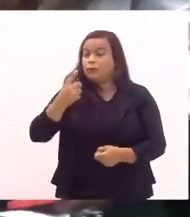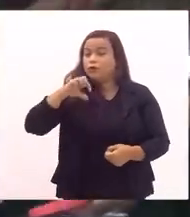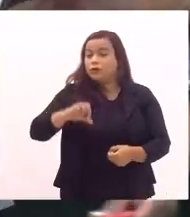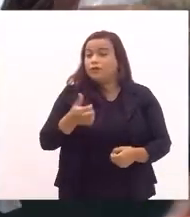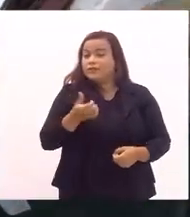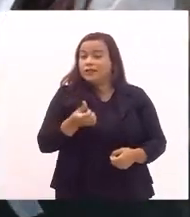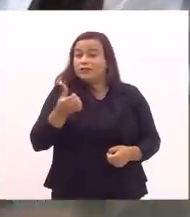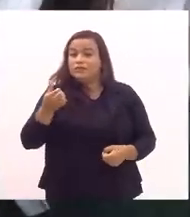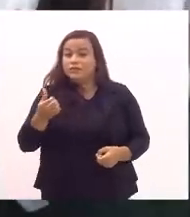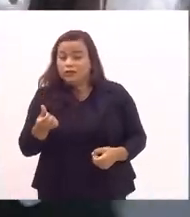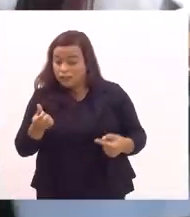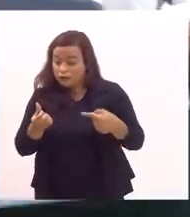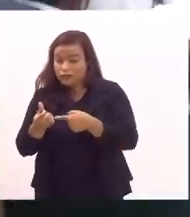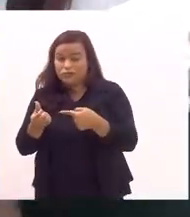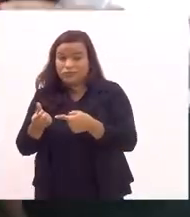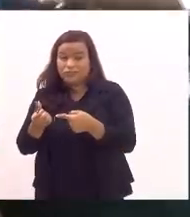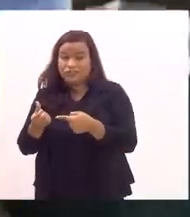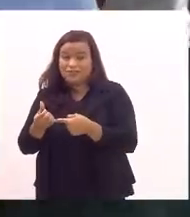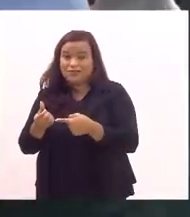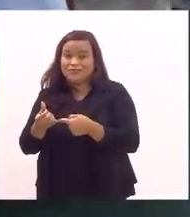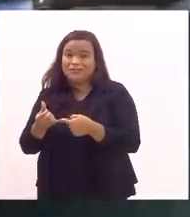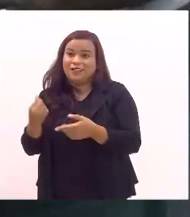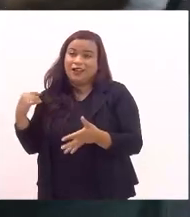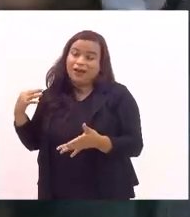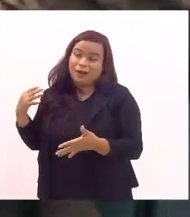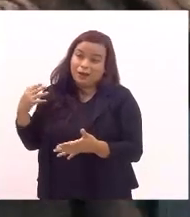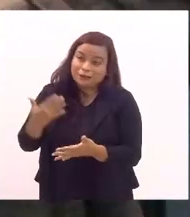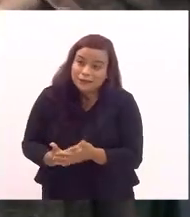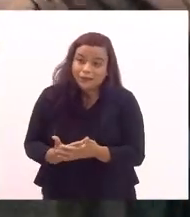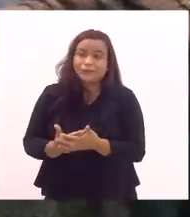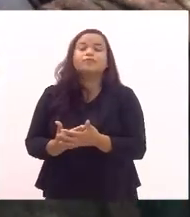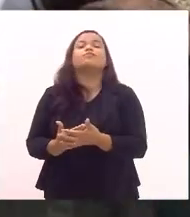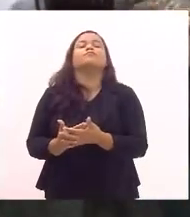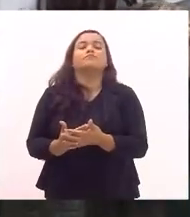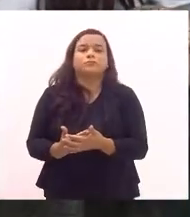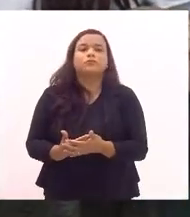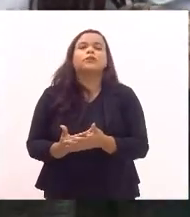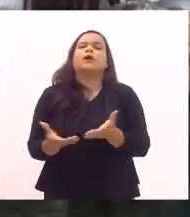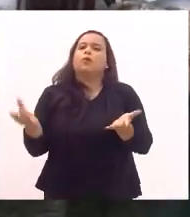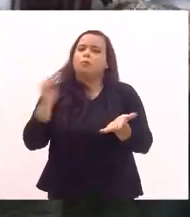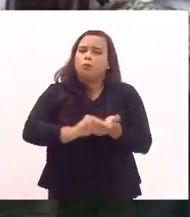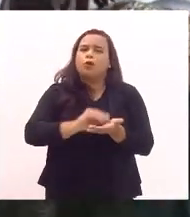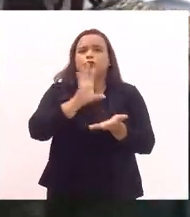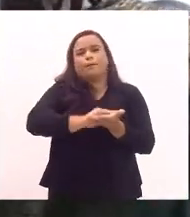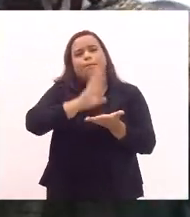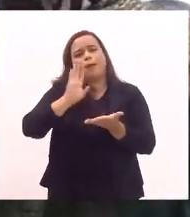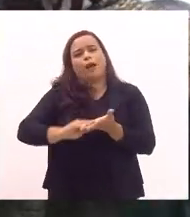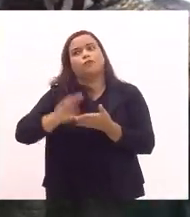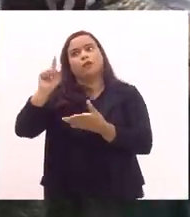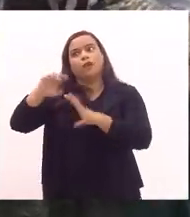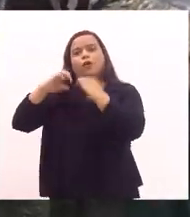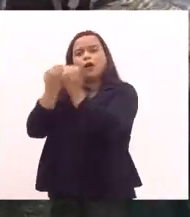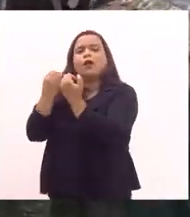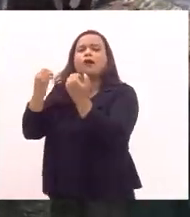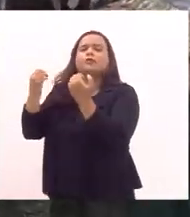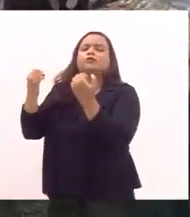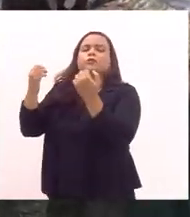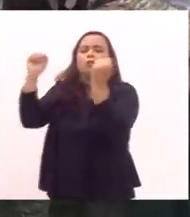Deputado André Ceciliano e colocou em Pauta no Congresso Nacional